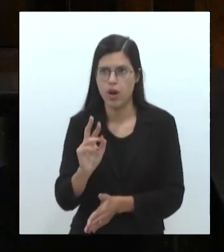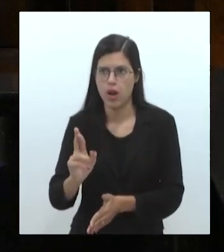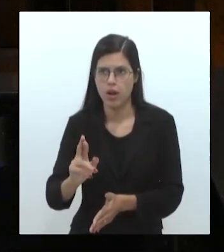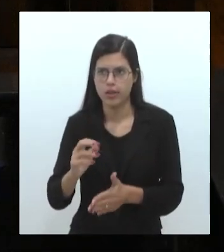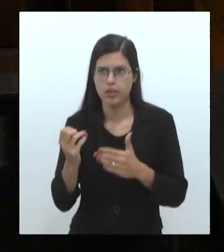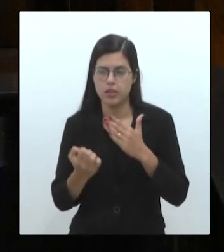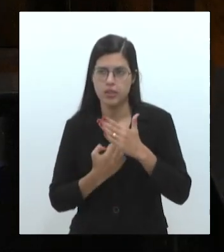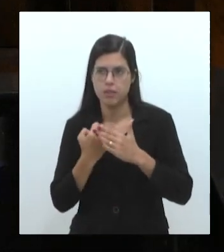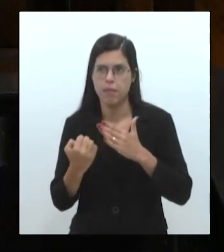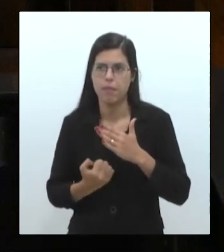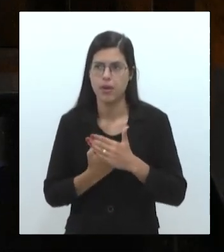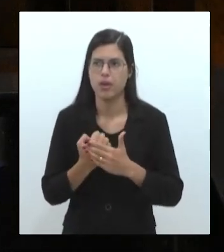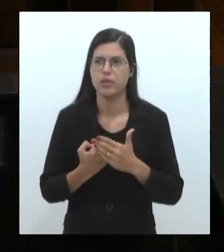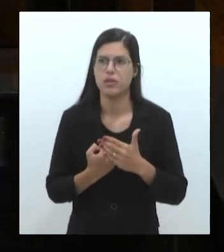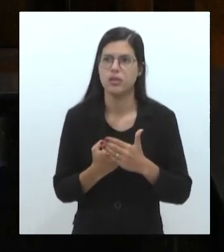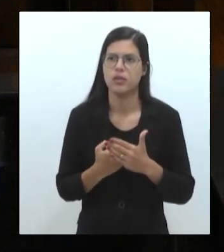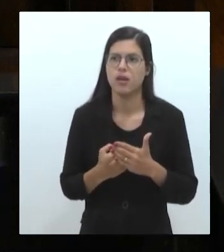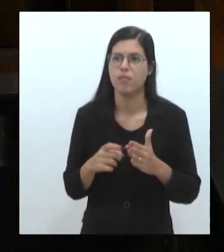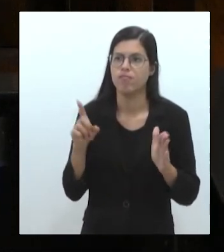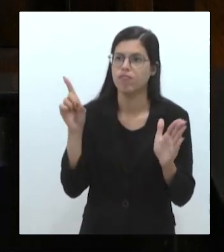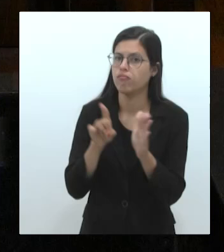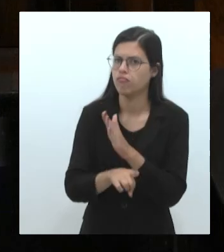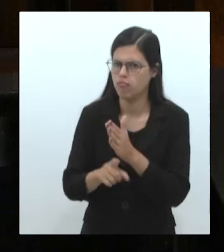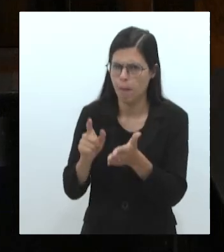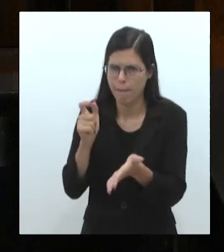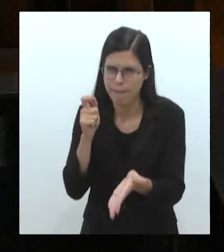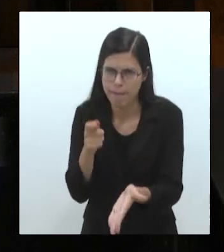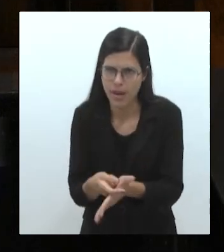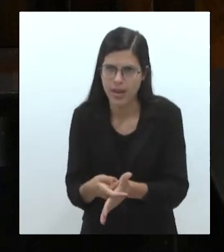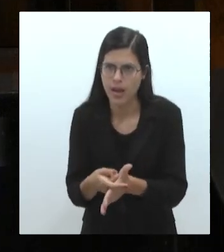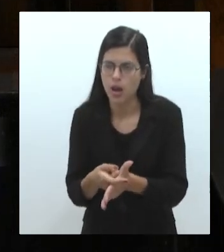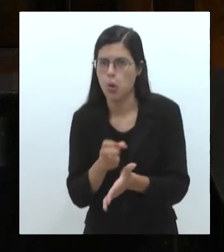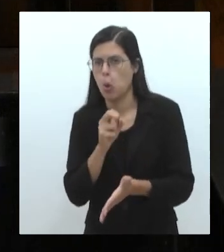pergunta é, foi pago? Não foi pago?